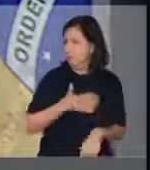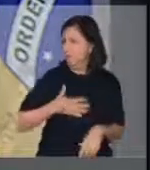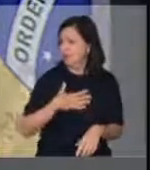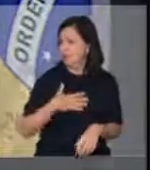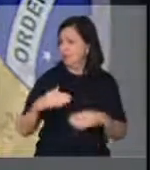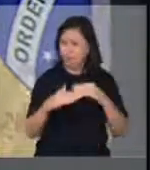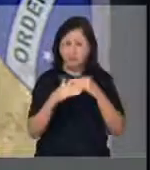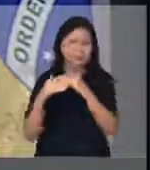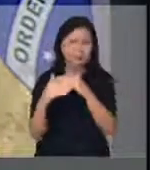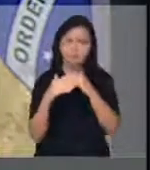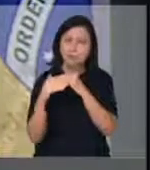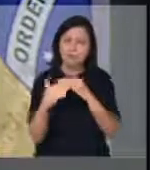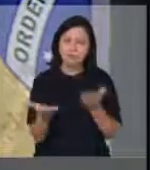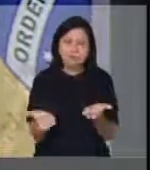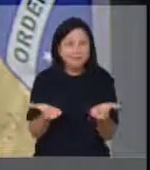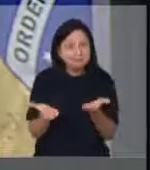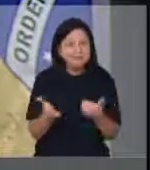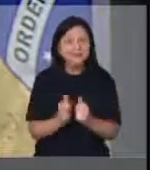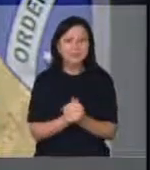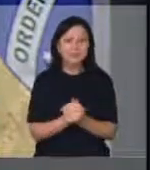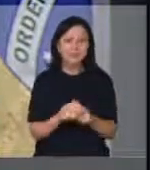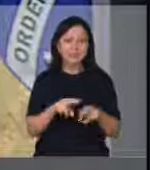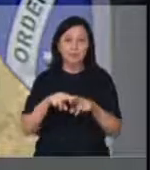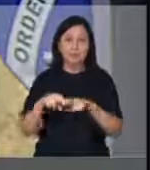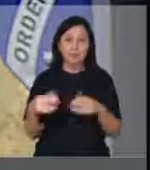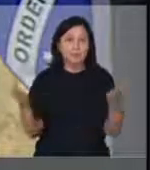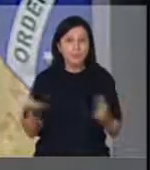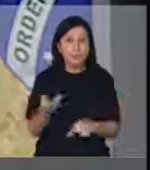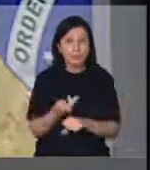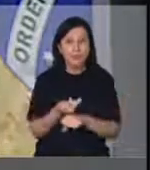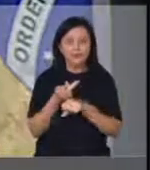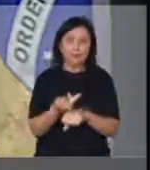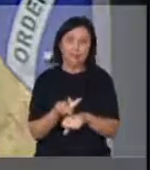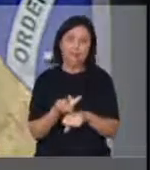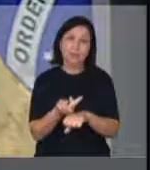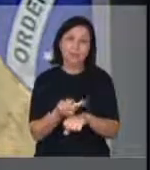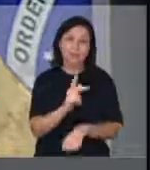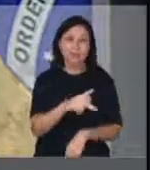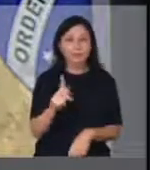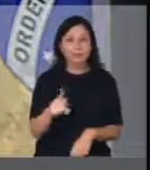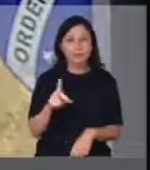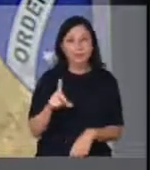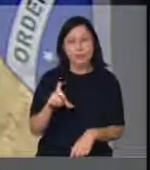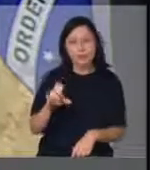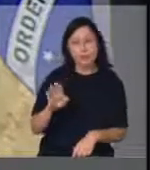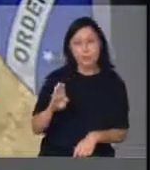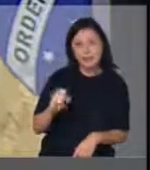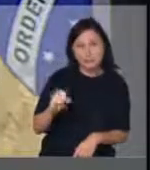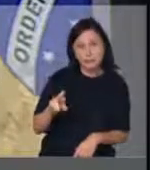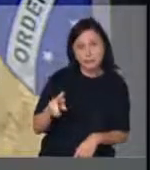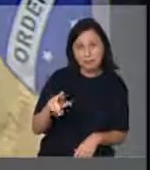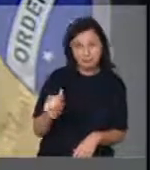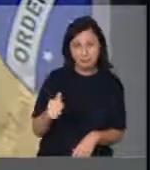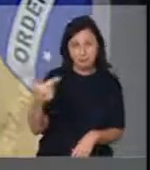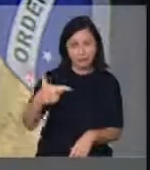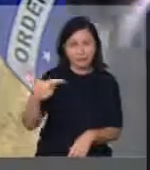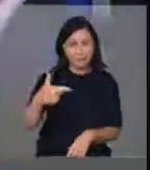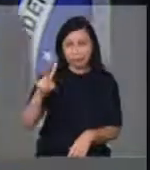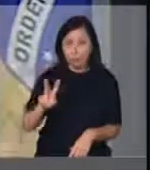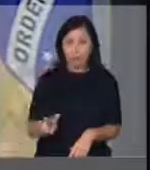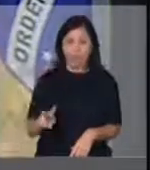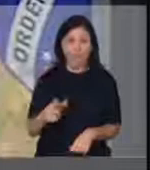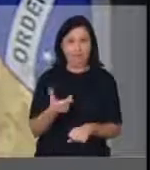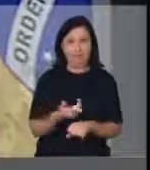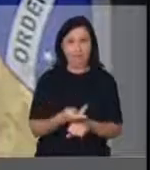hoje a deputado a querida amiga professora débora seabra já está aqui ganhando o segundo prémio na câmara todos